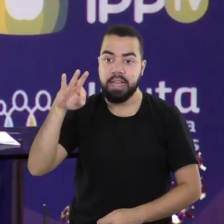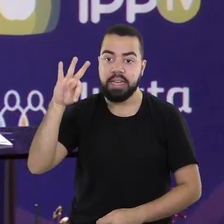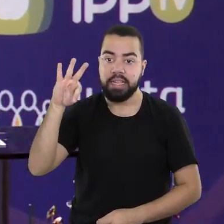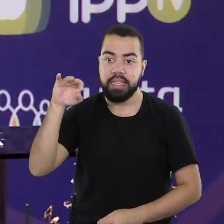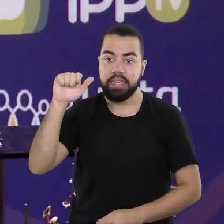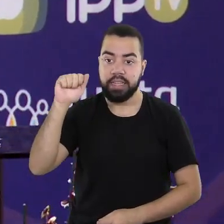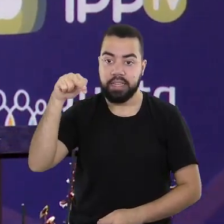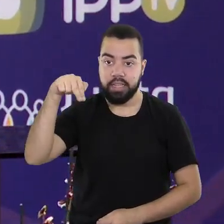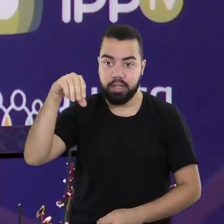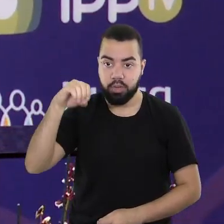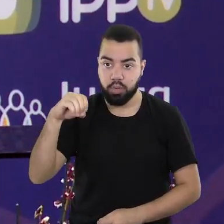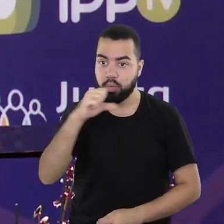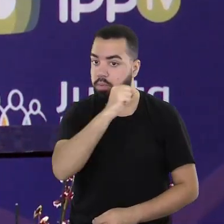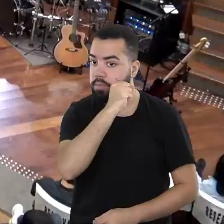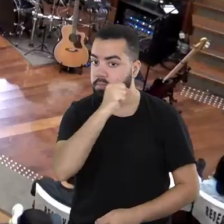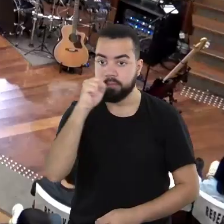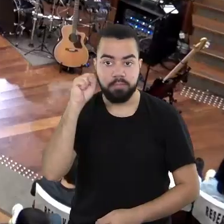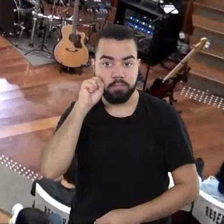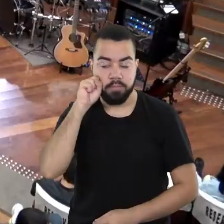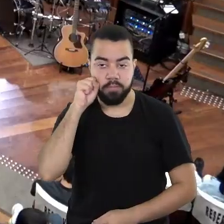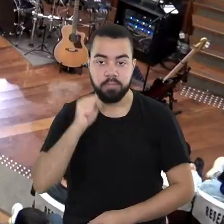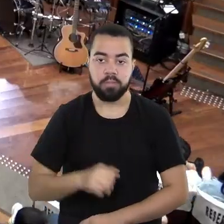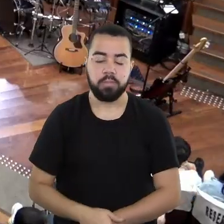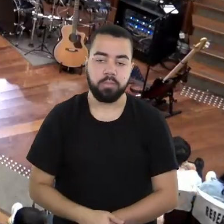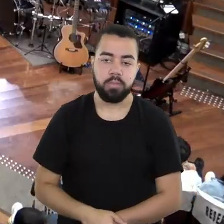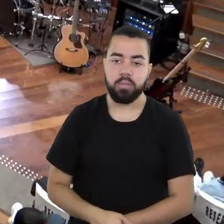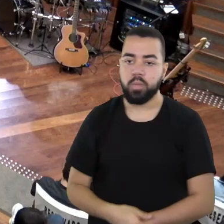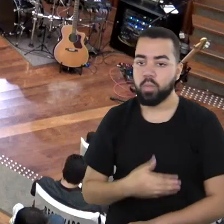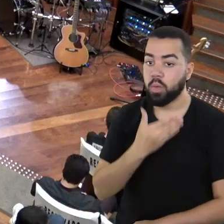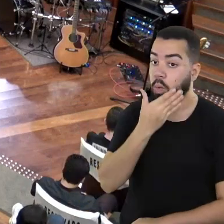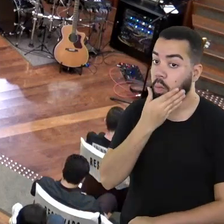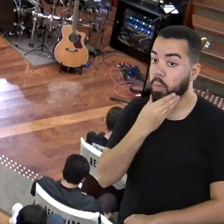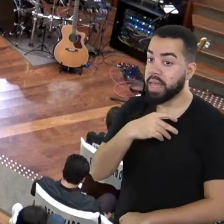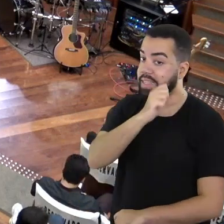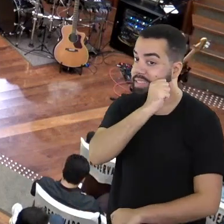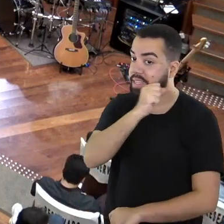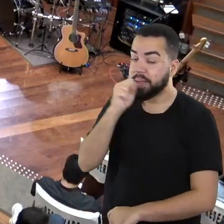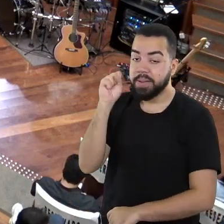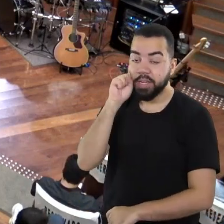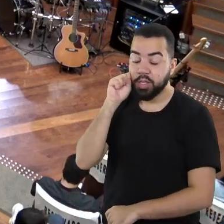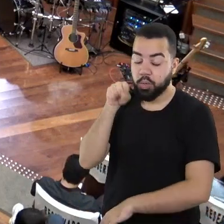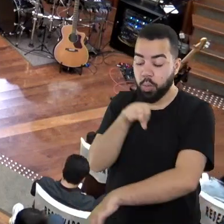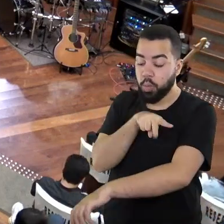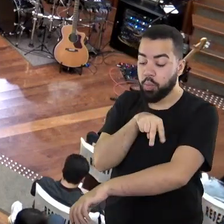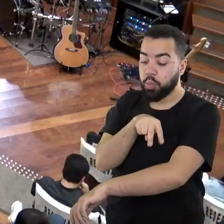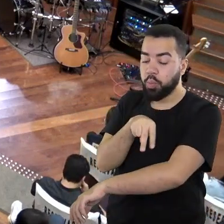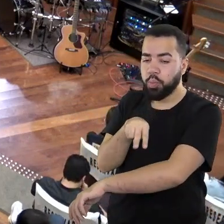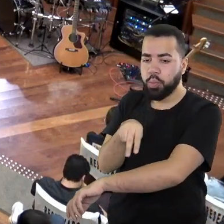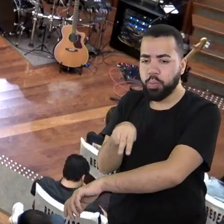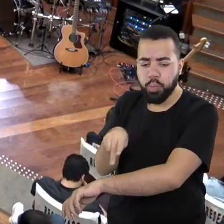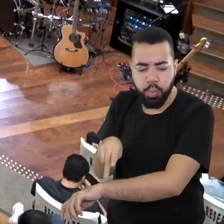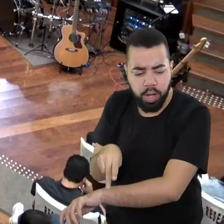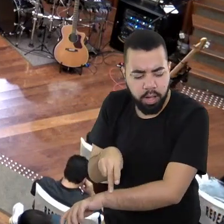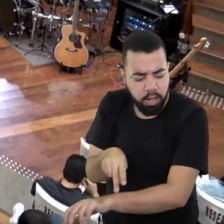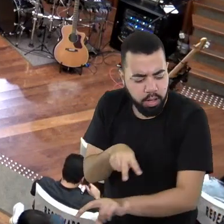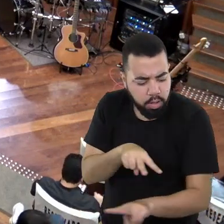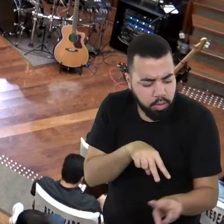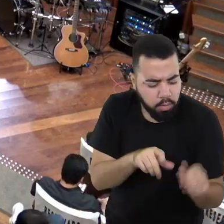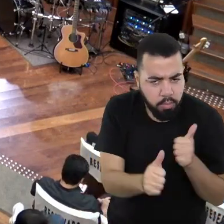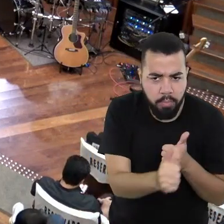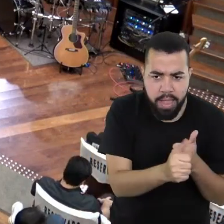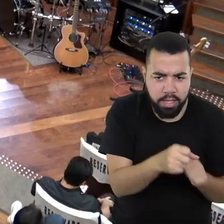o quê? Certo samaritano que seguia o seu caminho, passou-lhe de